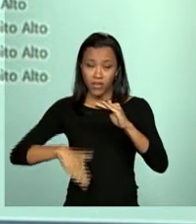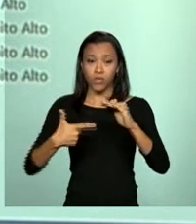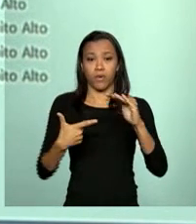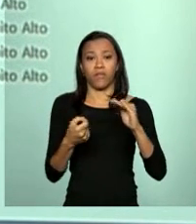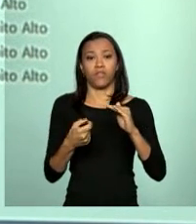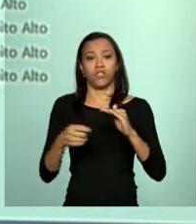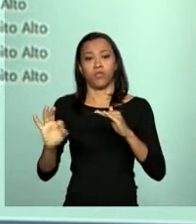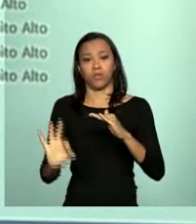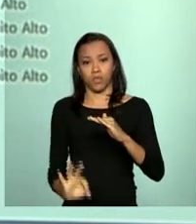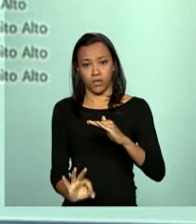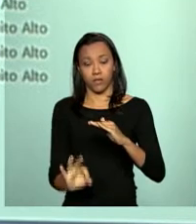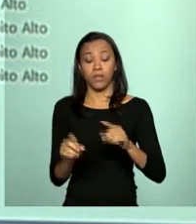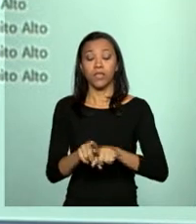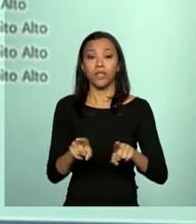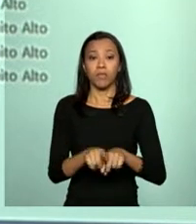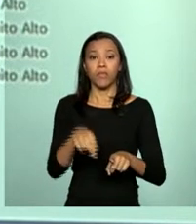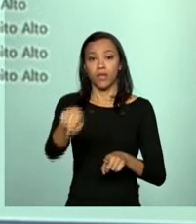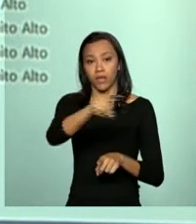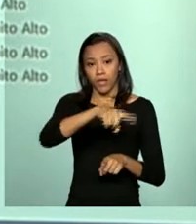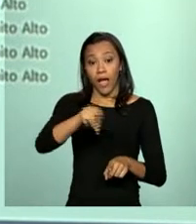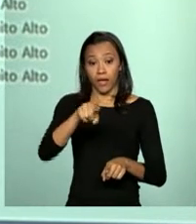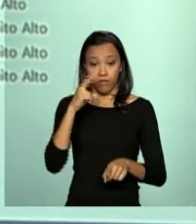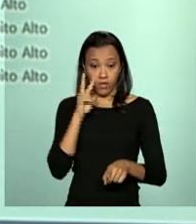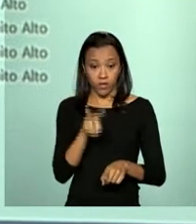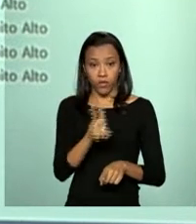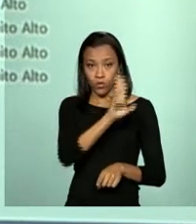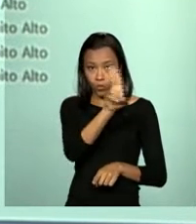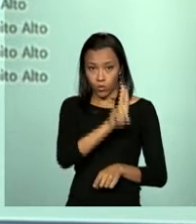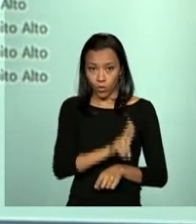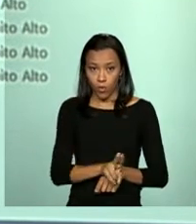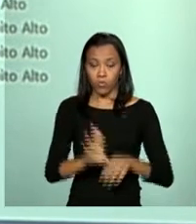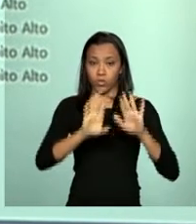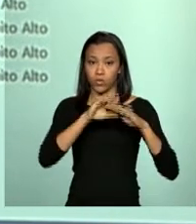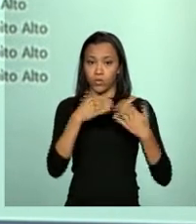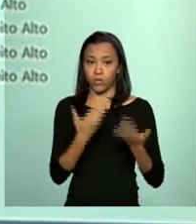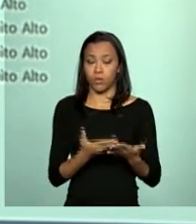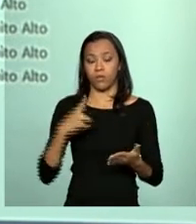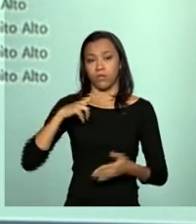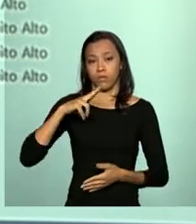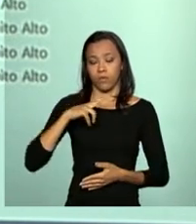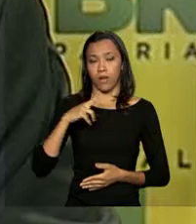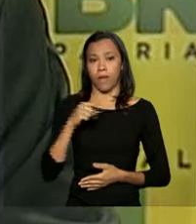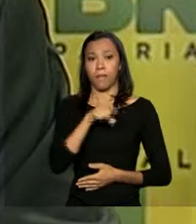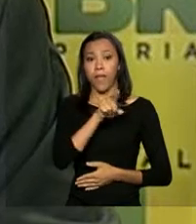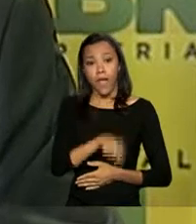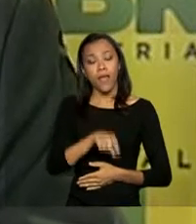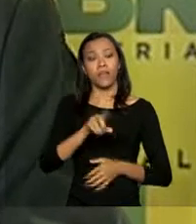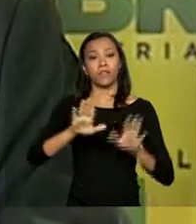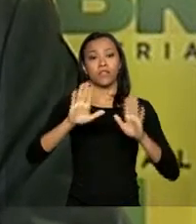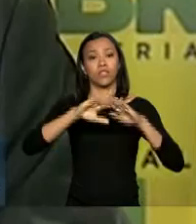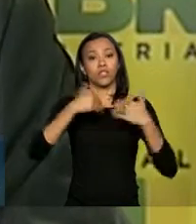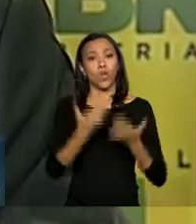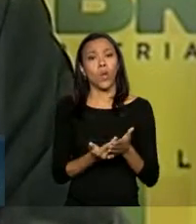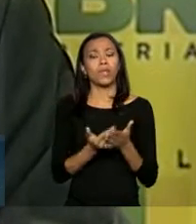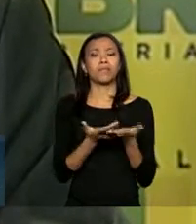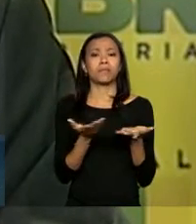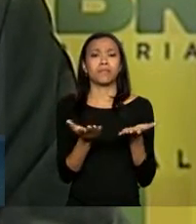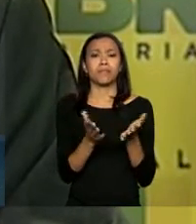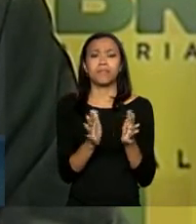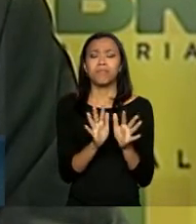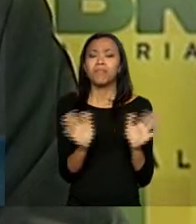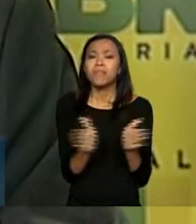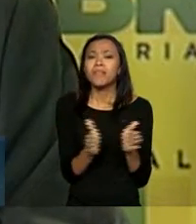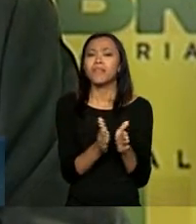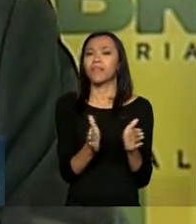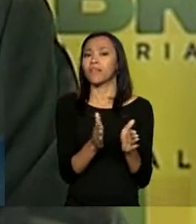finalmente, o nível socioeconômico. Aqui são escolas privadas. Essas escolas que não têm são escolas muito pequenas que não participaram anteriormente